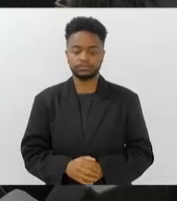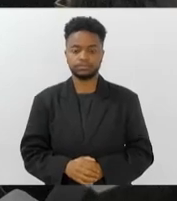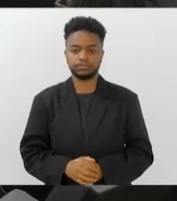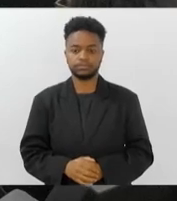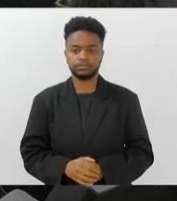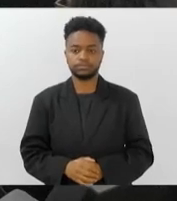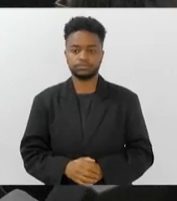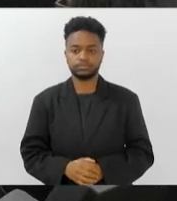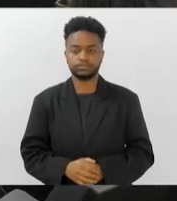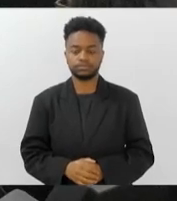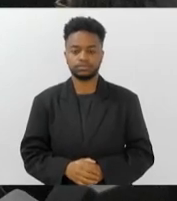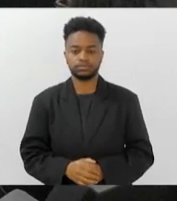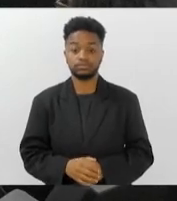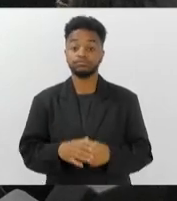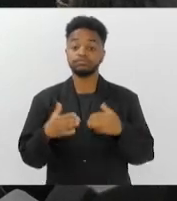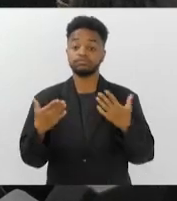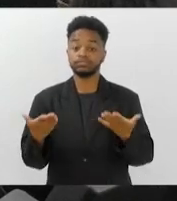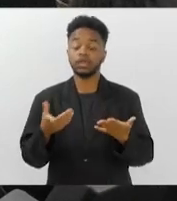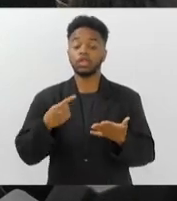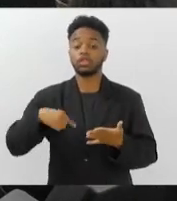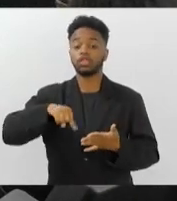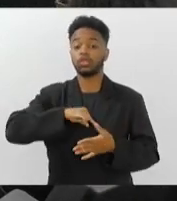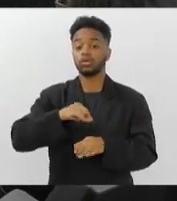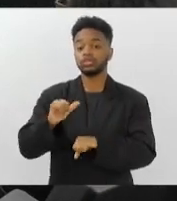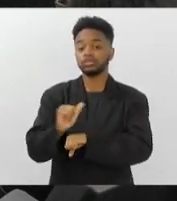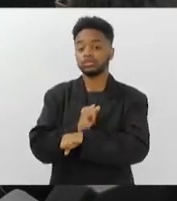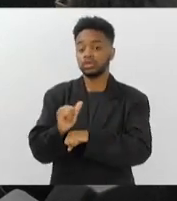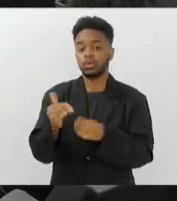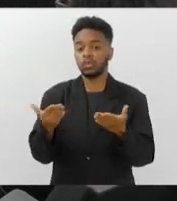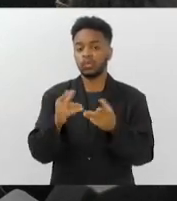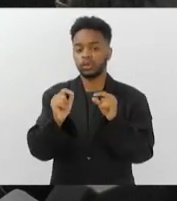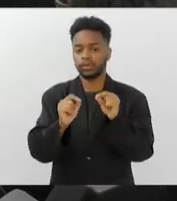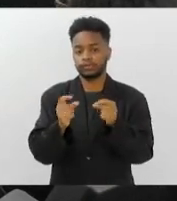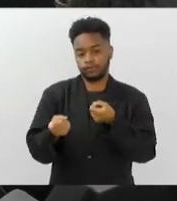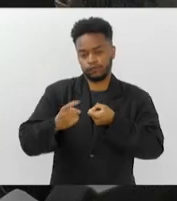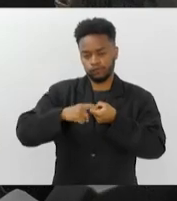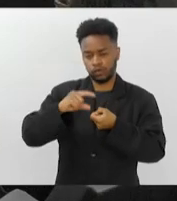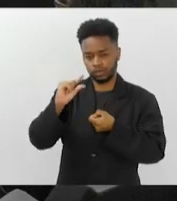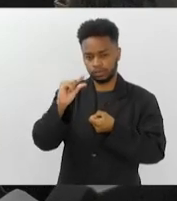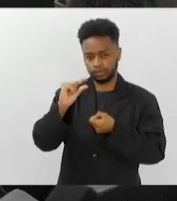passar então as nossas estratégias hoje volta um pouquinho